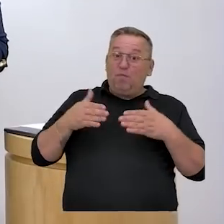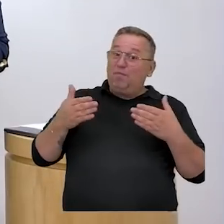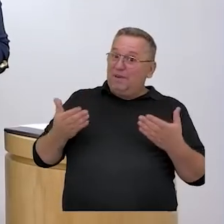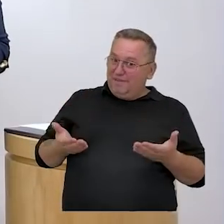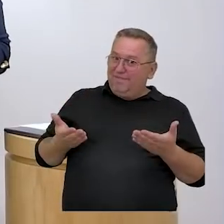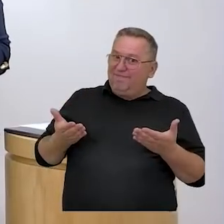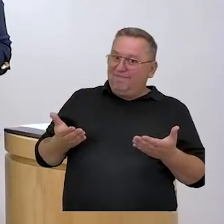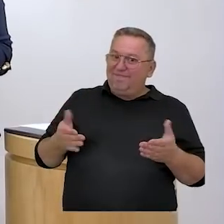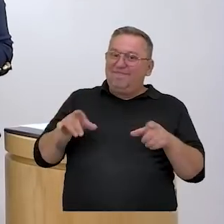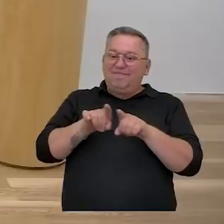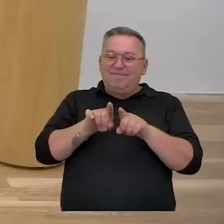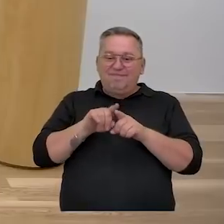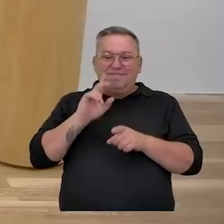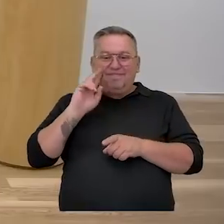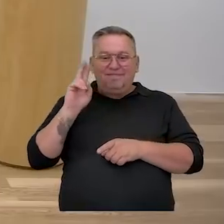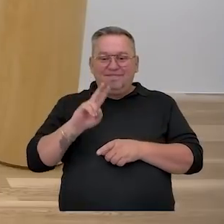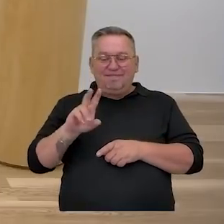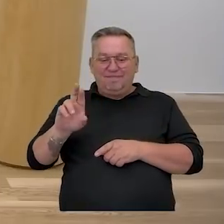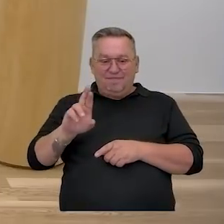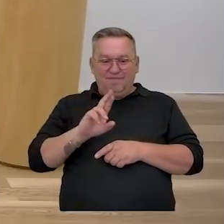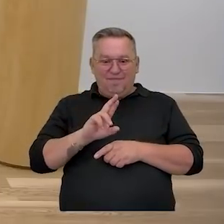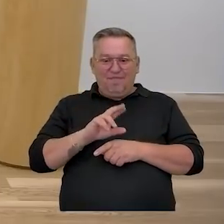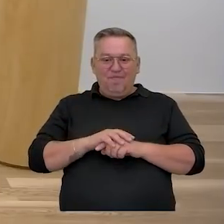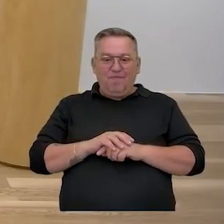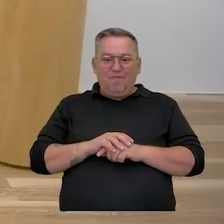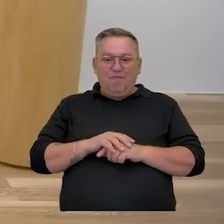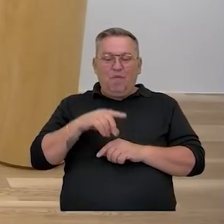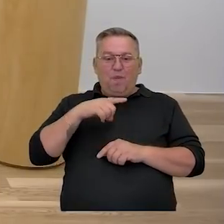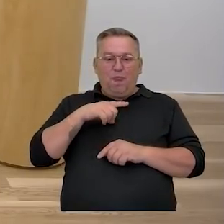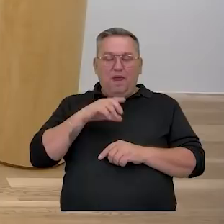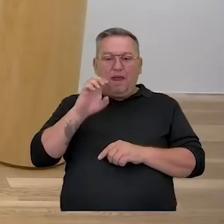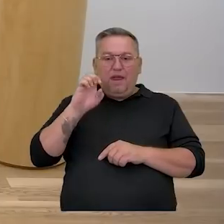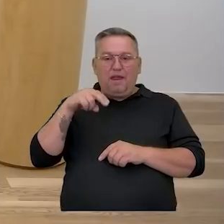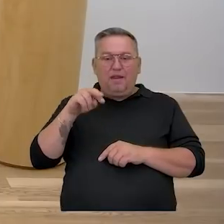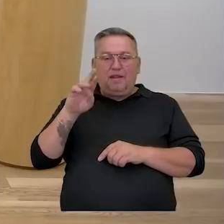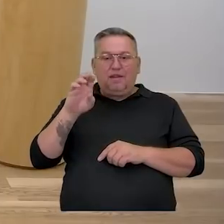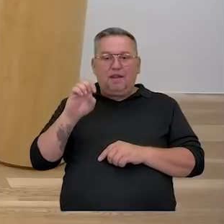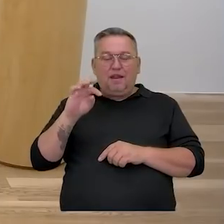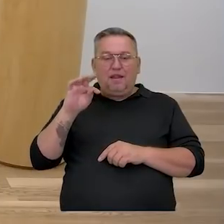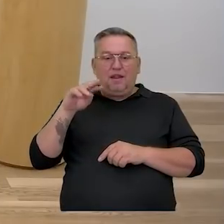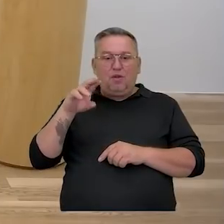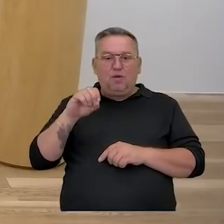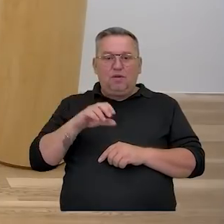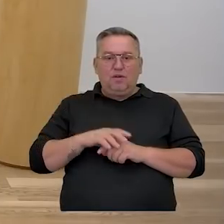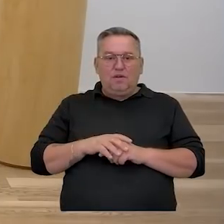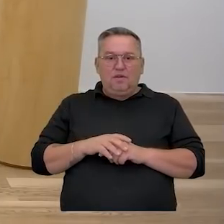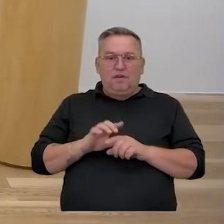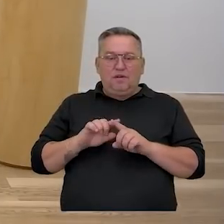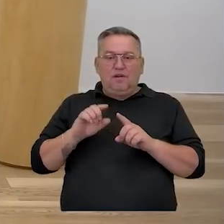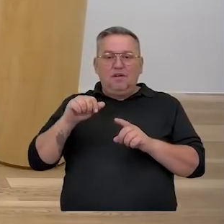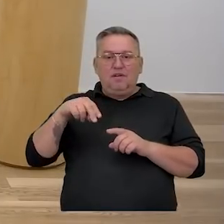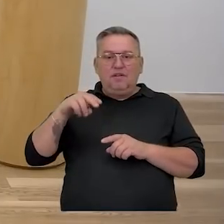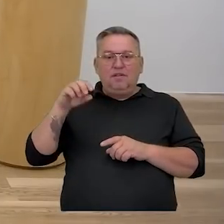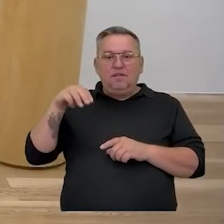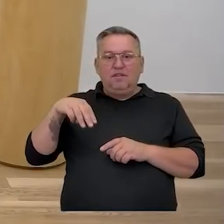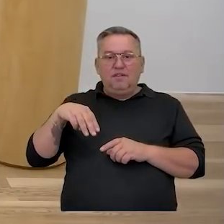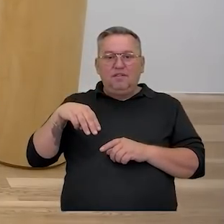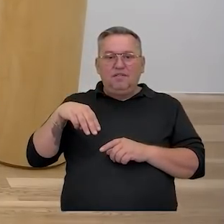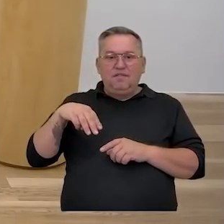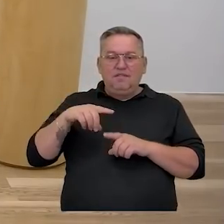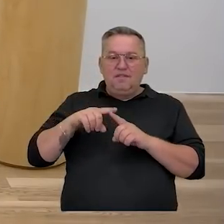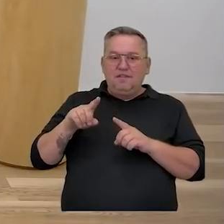entretanto? Eu não coloquei no chat, mas responda aí, deixar o entretanto para verificar. O nem, o que seria o nem? O nem é